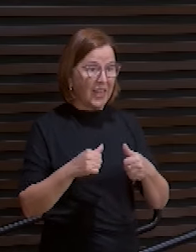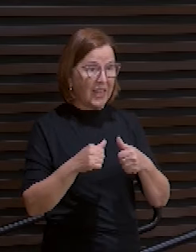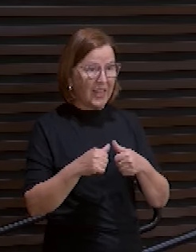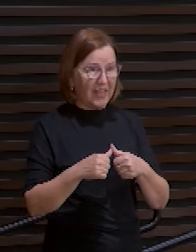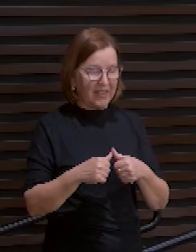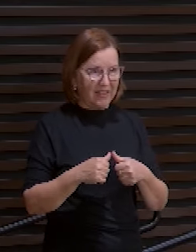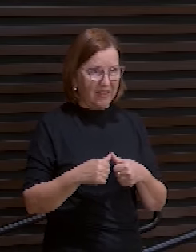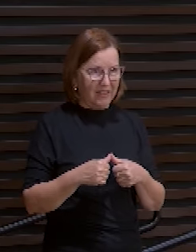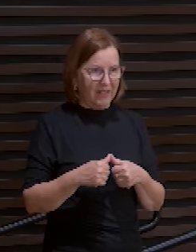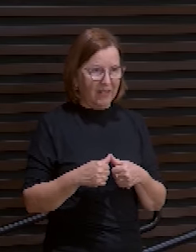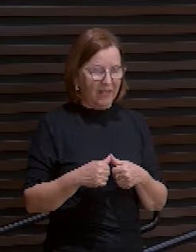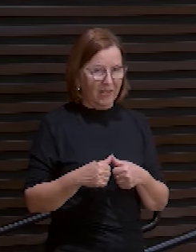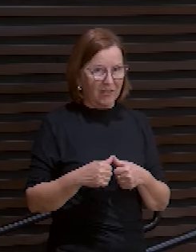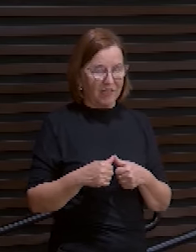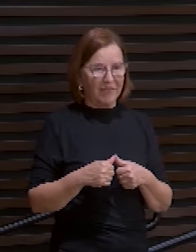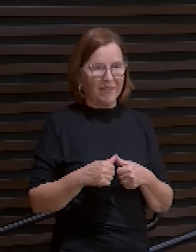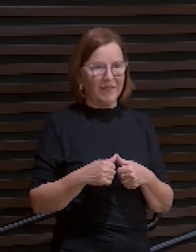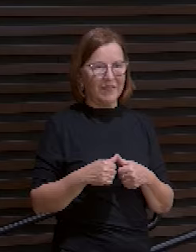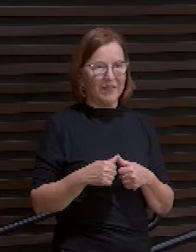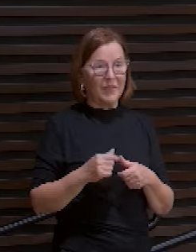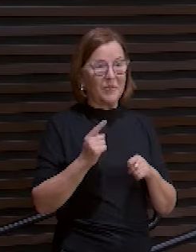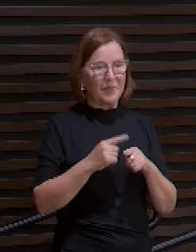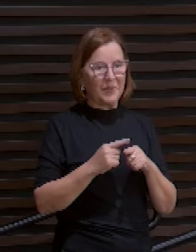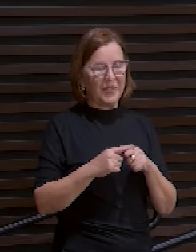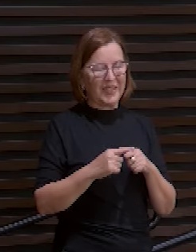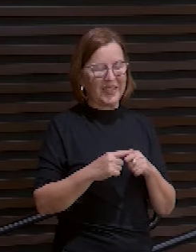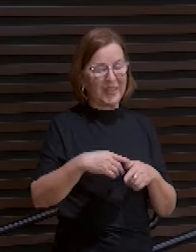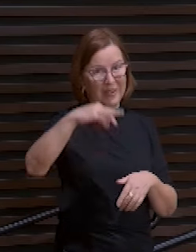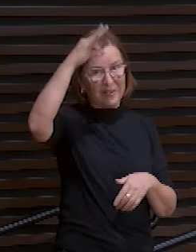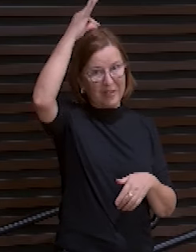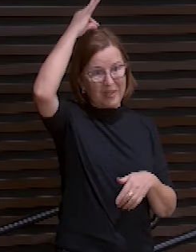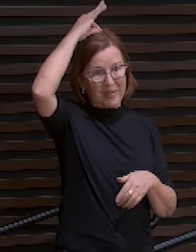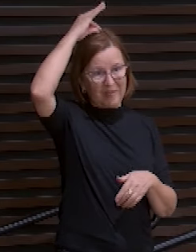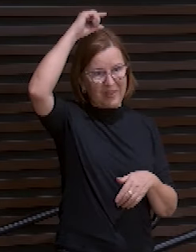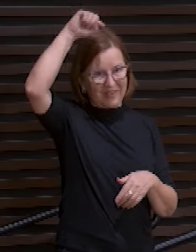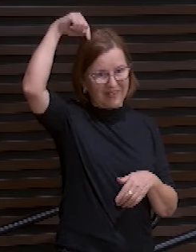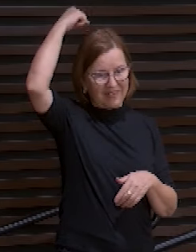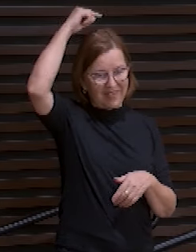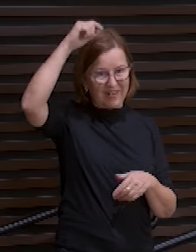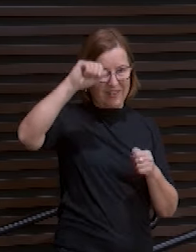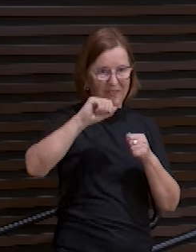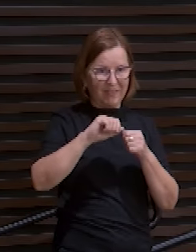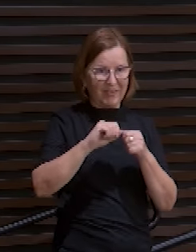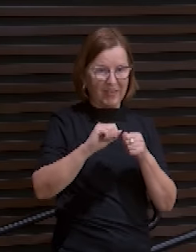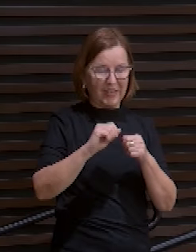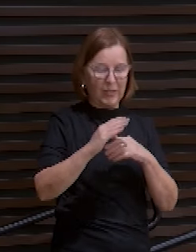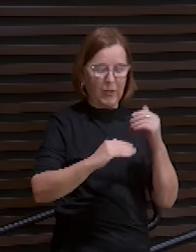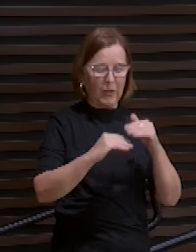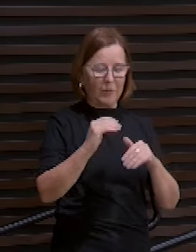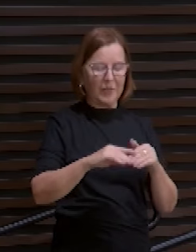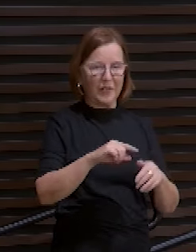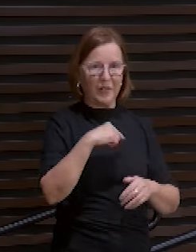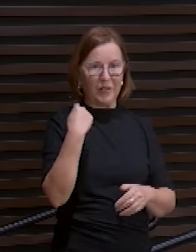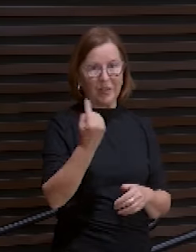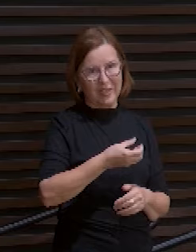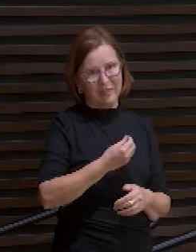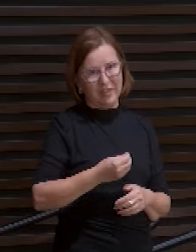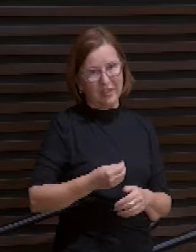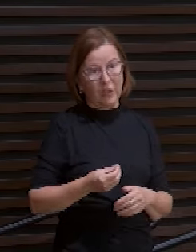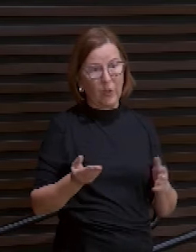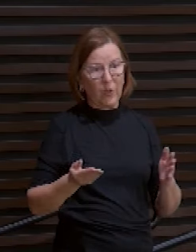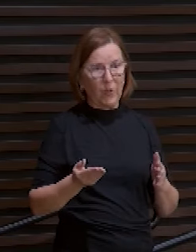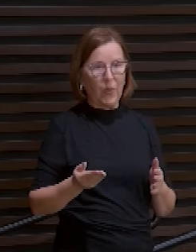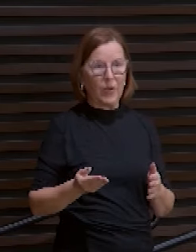é ele trabalha nas nossas vidas e hoje nós temos uma dificuldade muito grande principalmente os